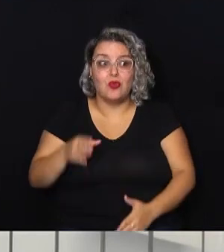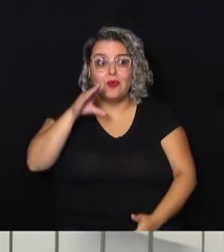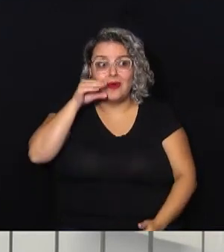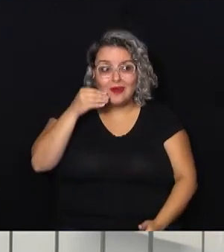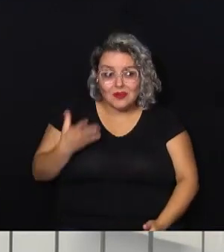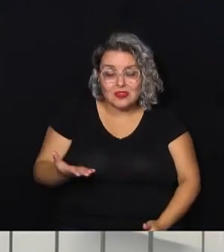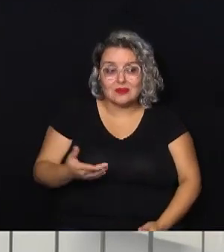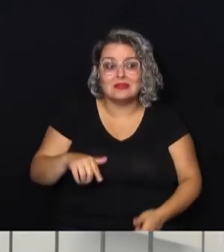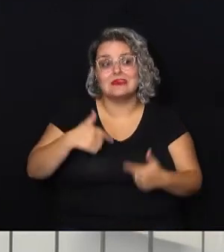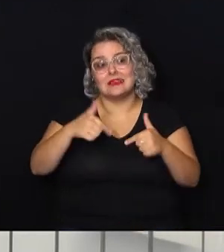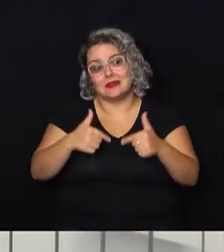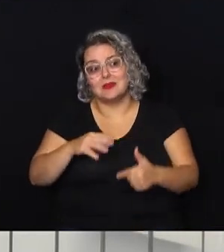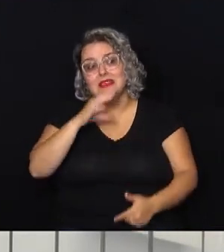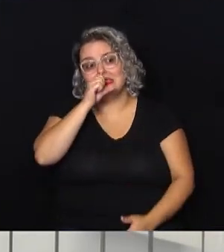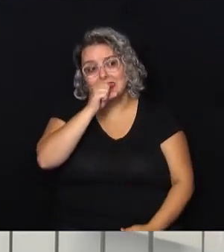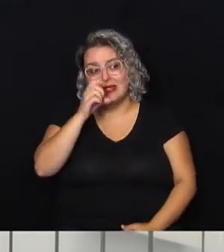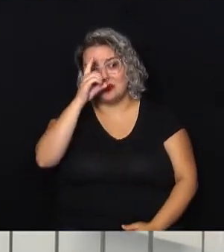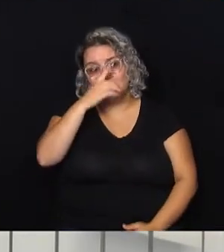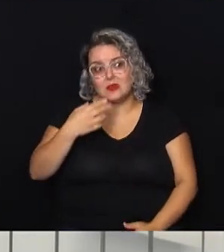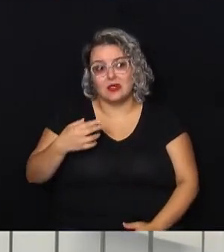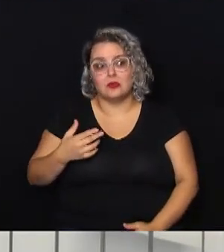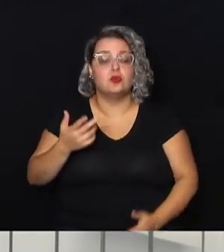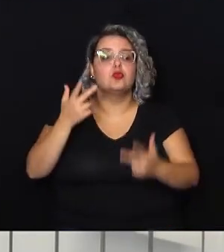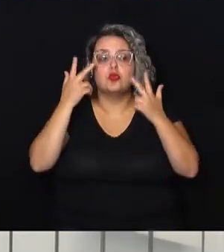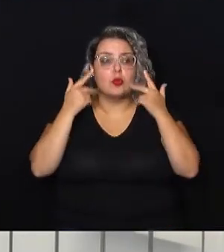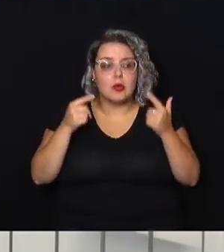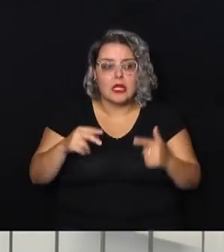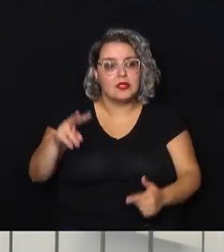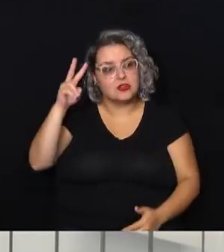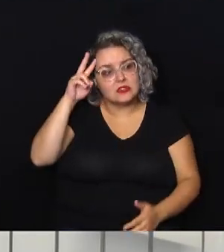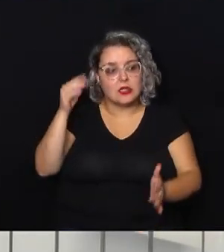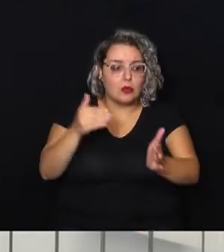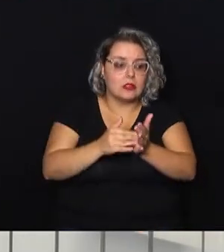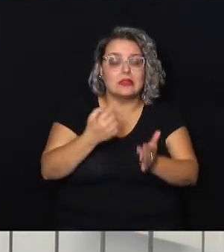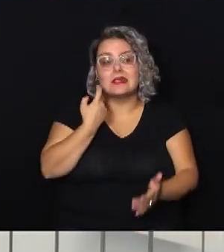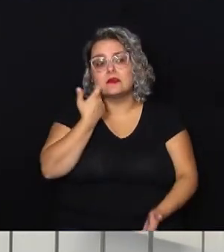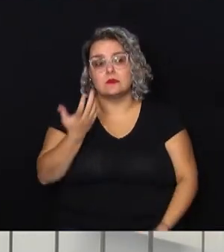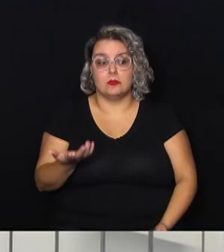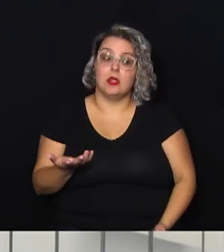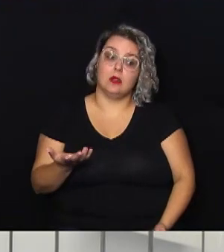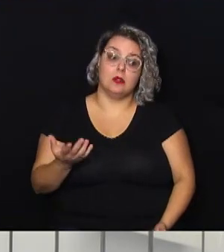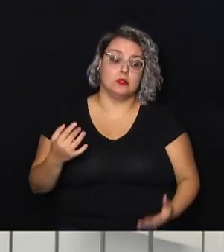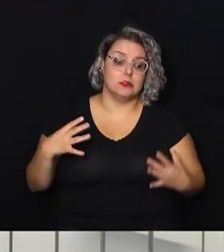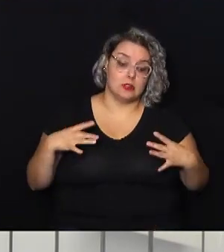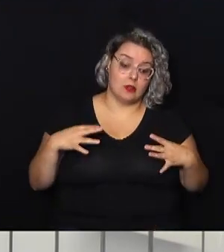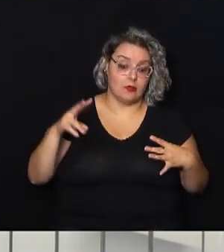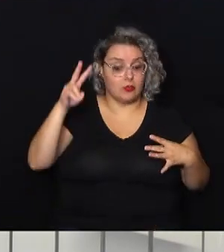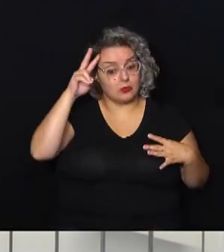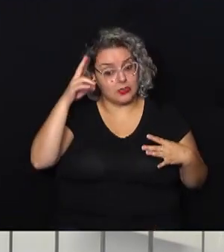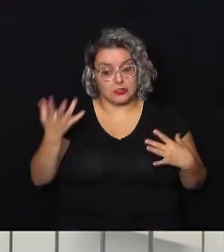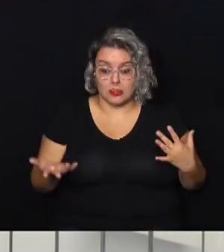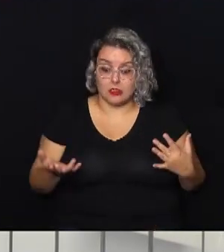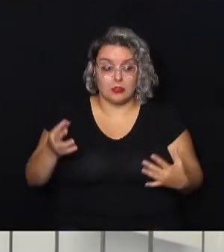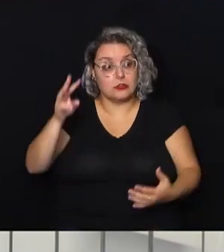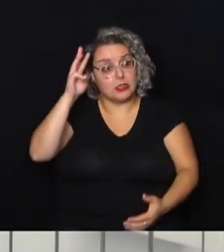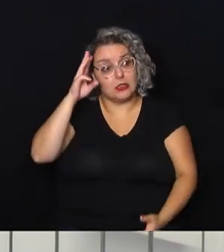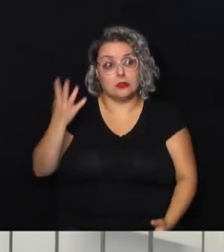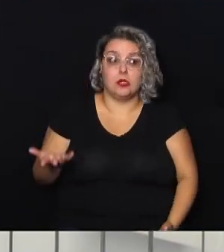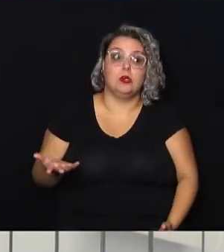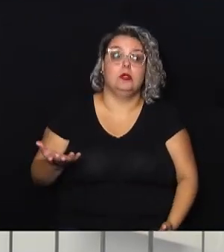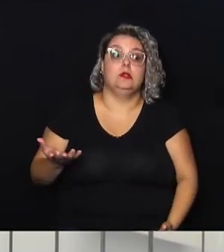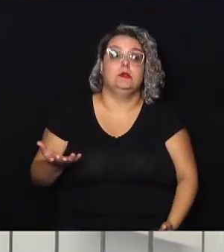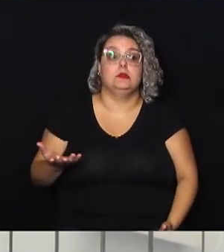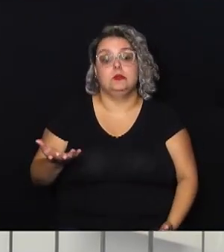vai ter que trabalhar de sábado e domingo? Geralmente é de segunda a sexta, mas a empresa fala, você folgou na segunda, folgou na terça, quis